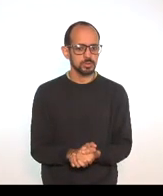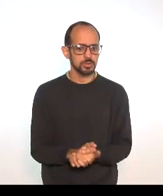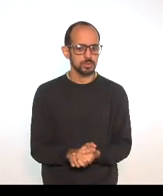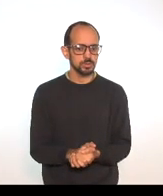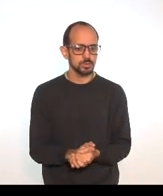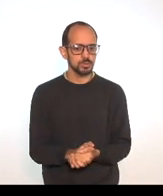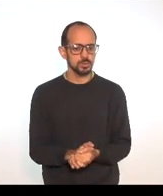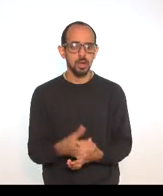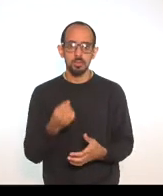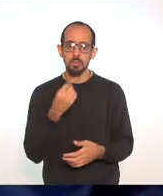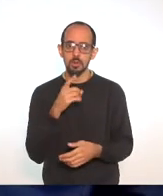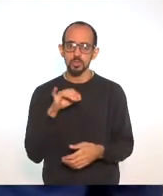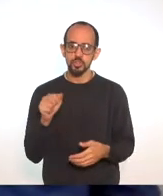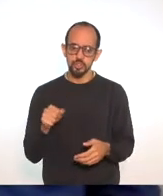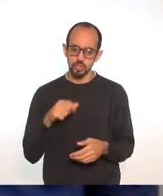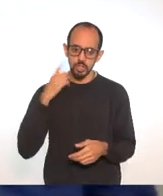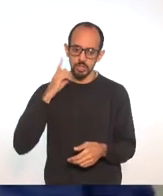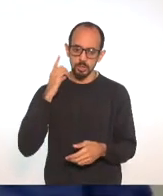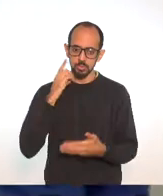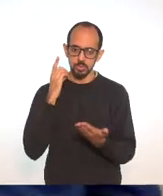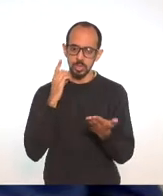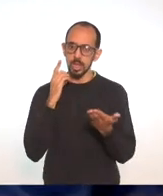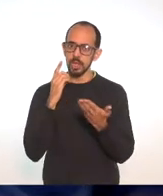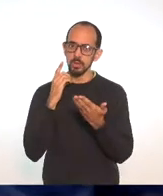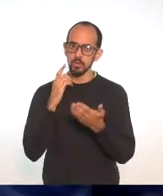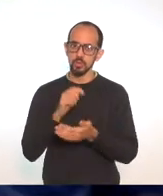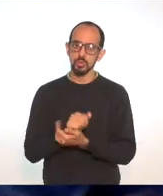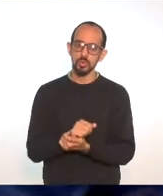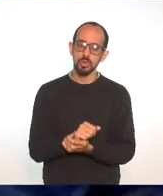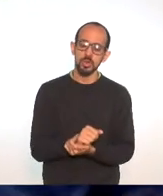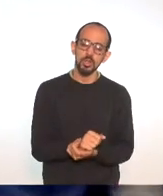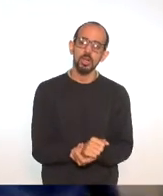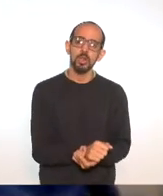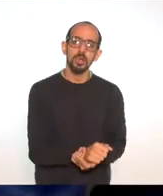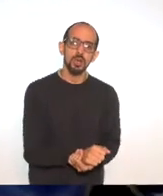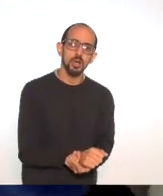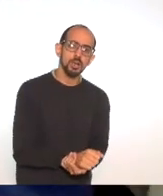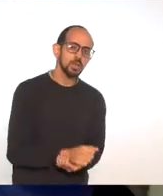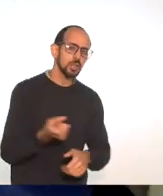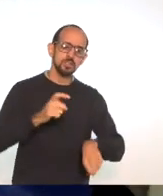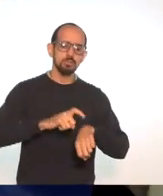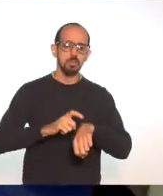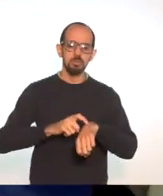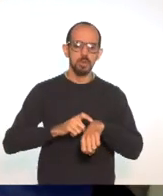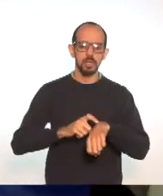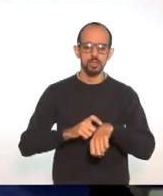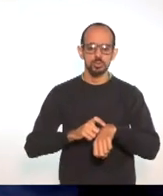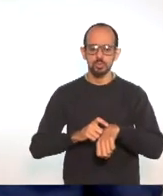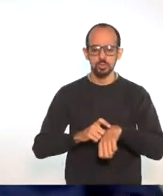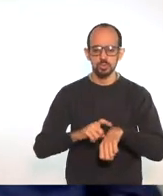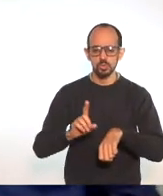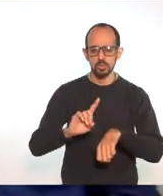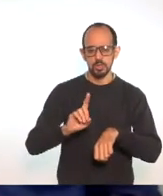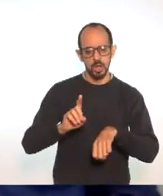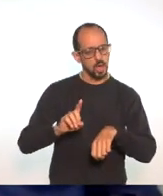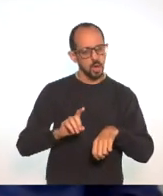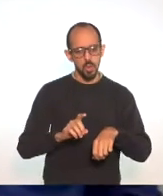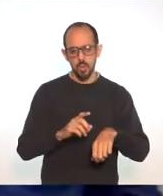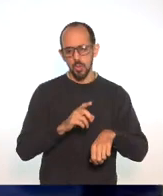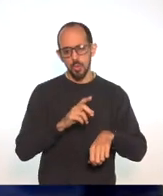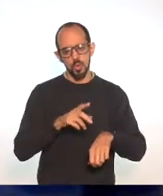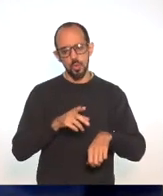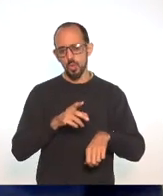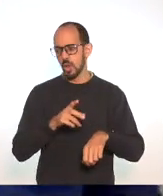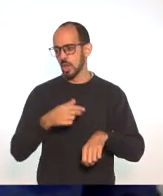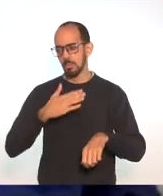e onde é que está as Roberto onde as demais presentes é não nesse momento passou minhas as palavras do